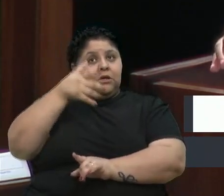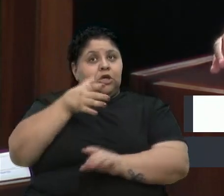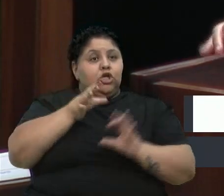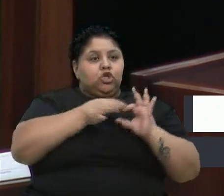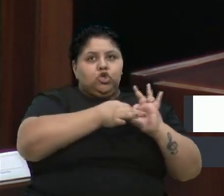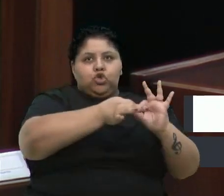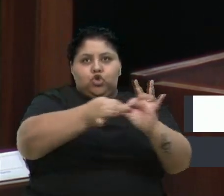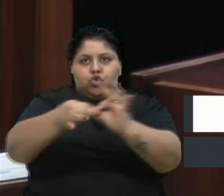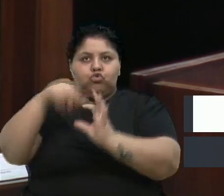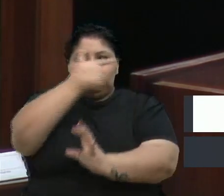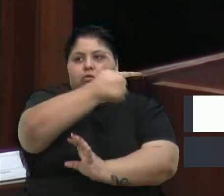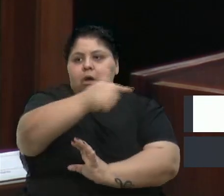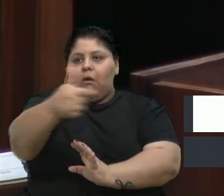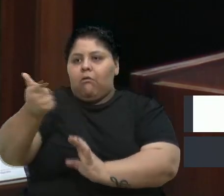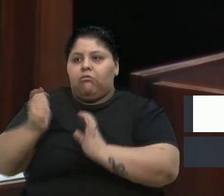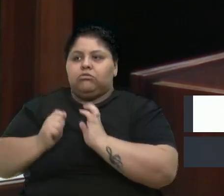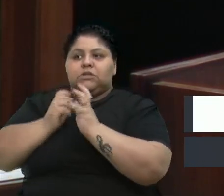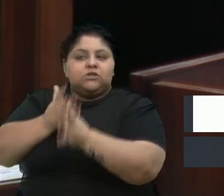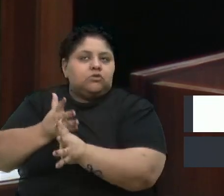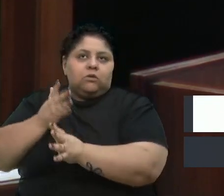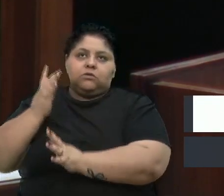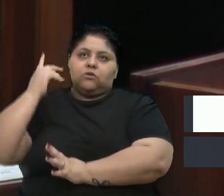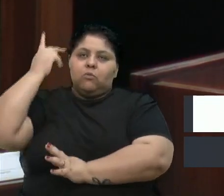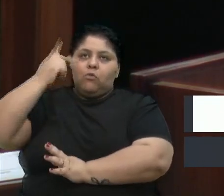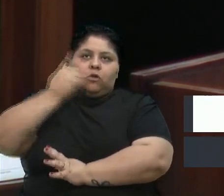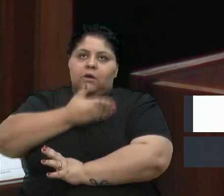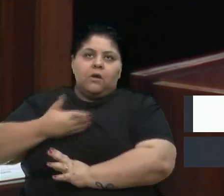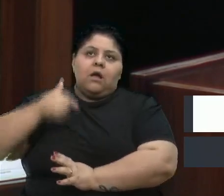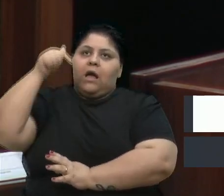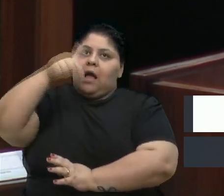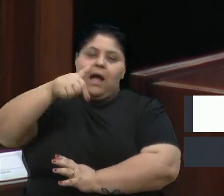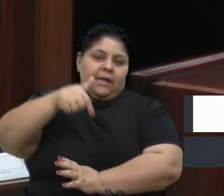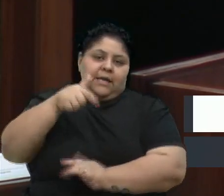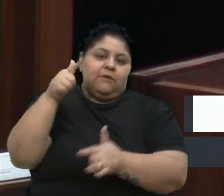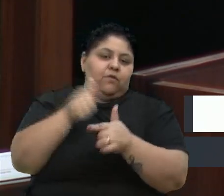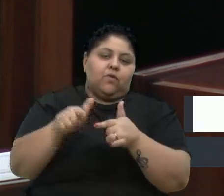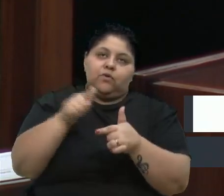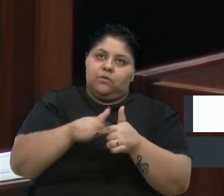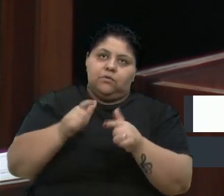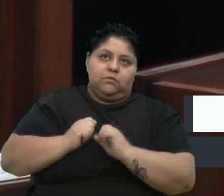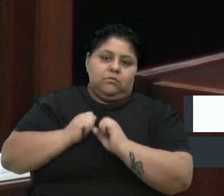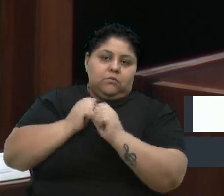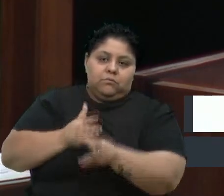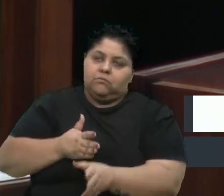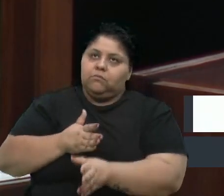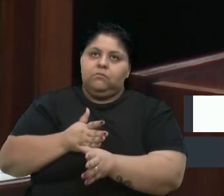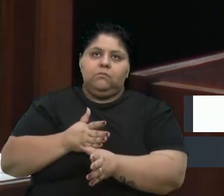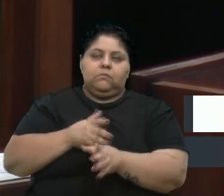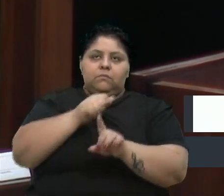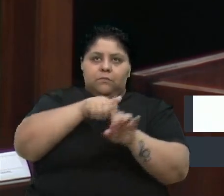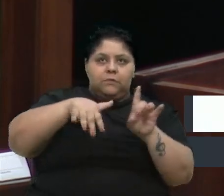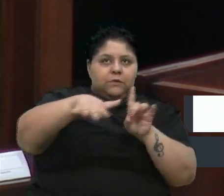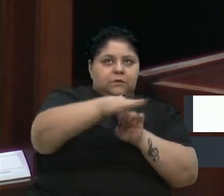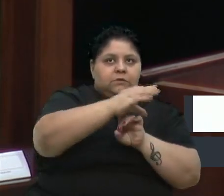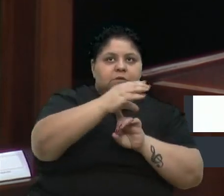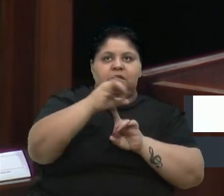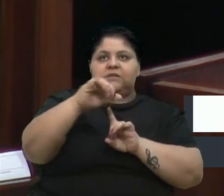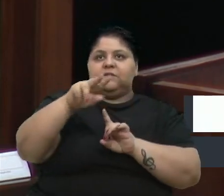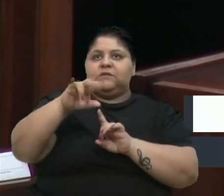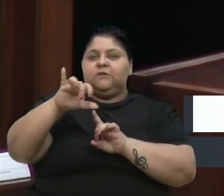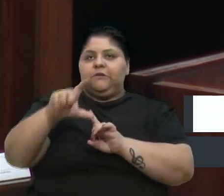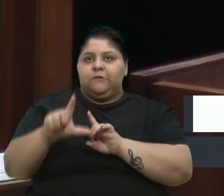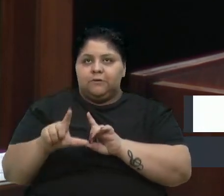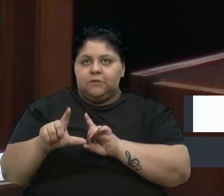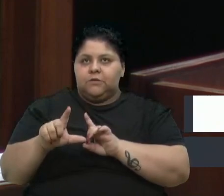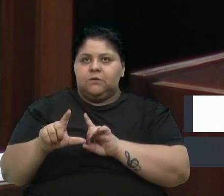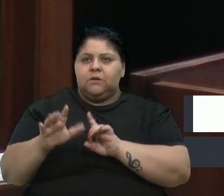outras ações, com políticas públicas. Aqui não é o problema nós termos ações da sociedade civil, né?